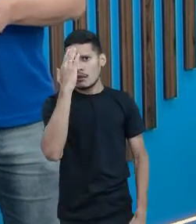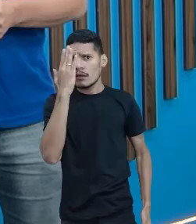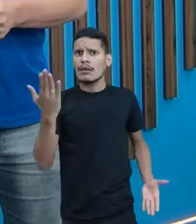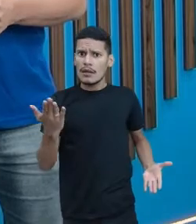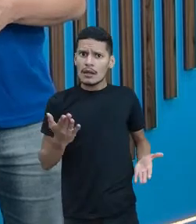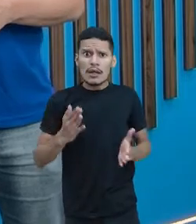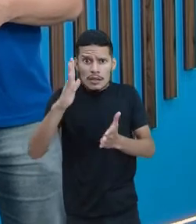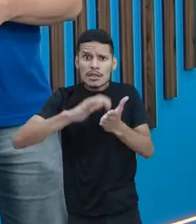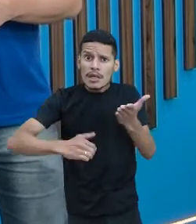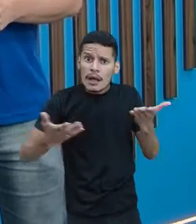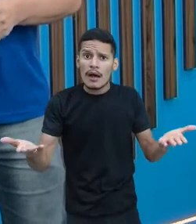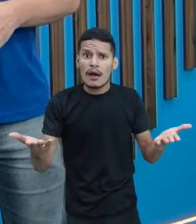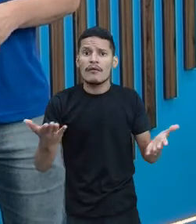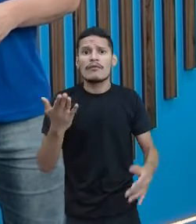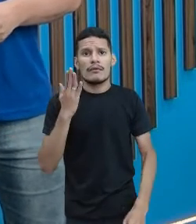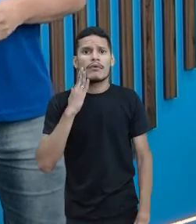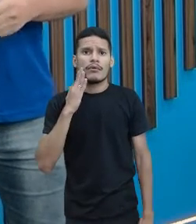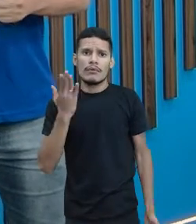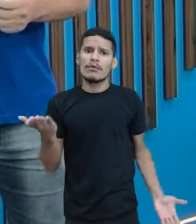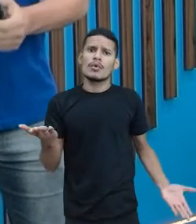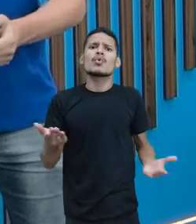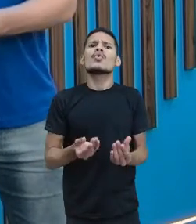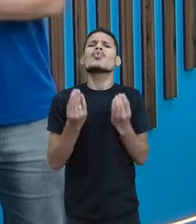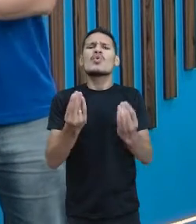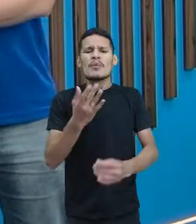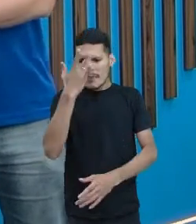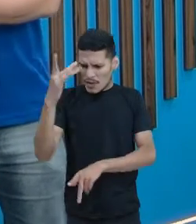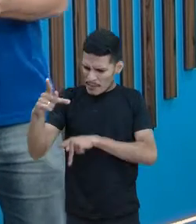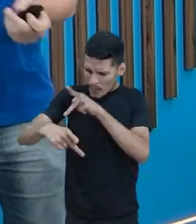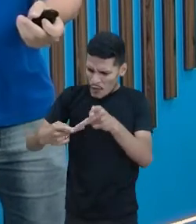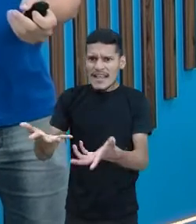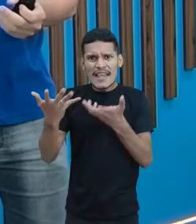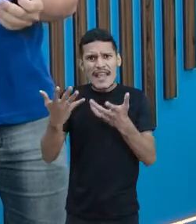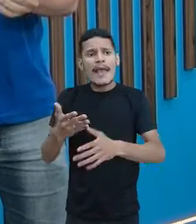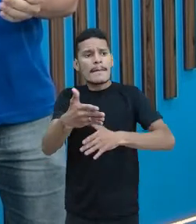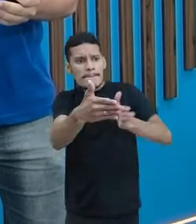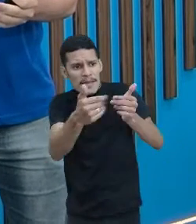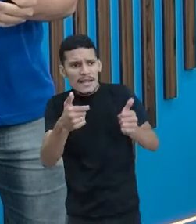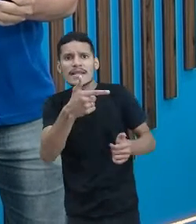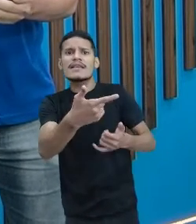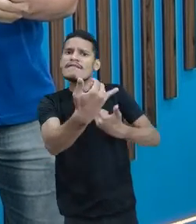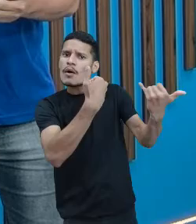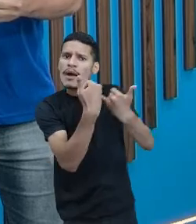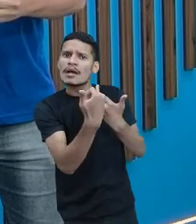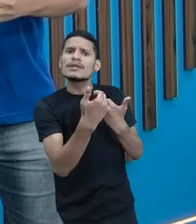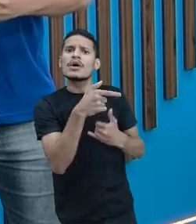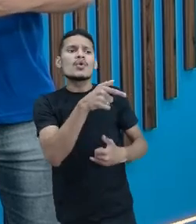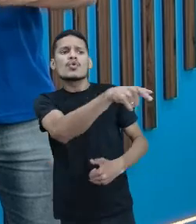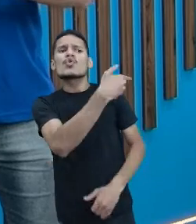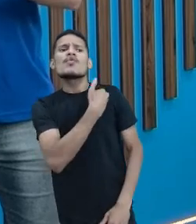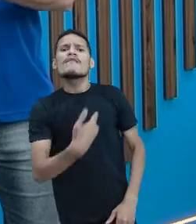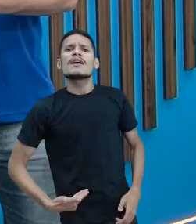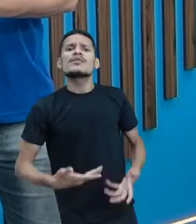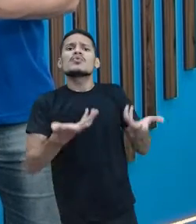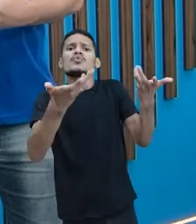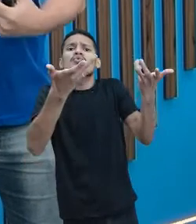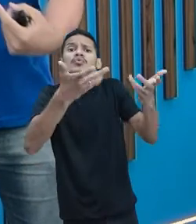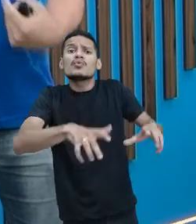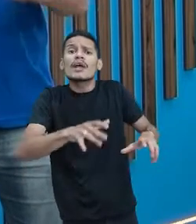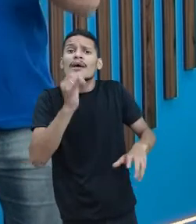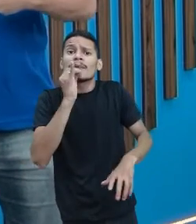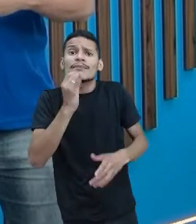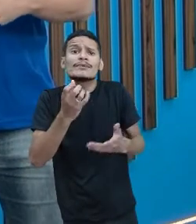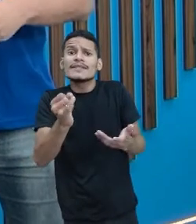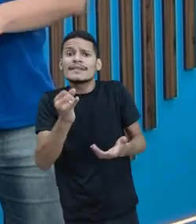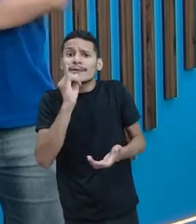censura é triste, gente. Então, como é que o povo poderia cobrar ou se informar sobre um governo todas as informações